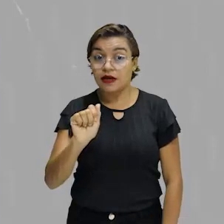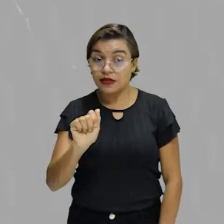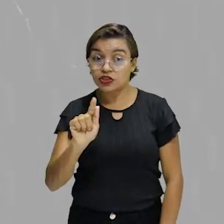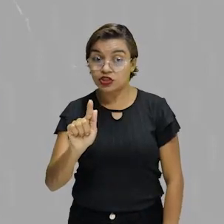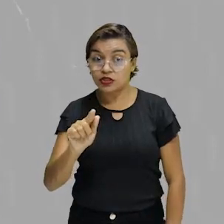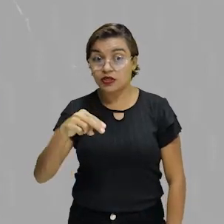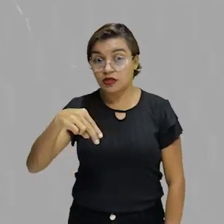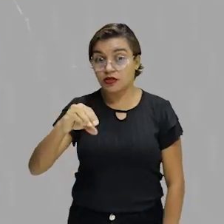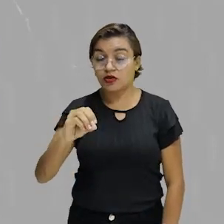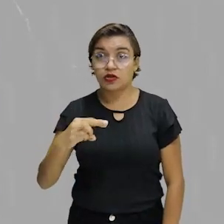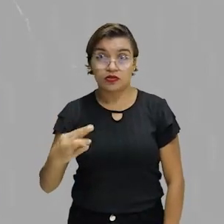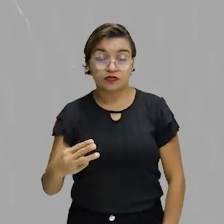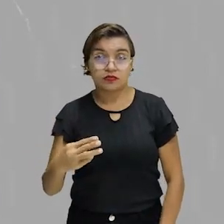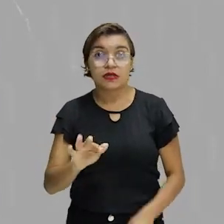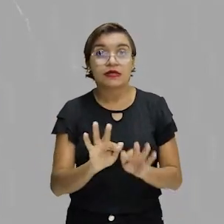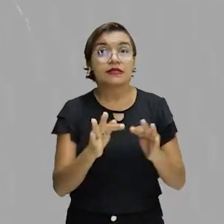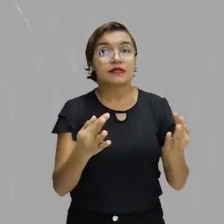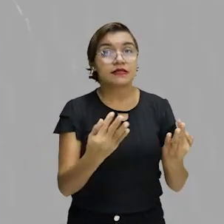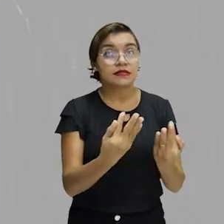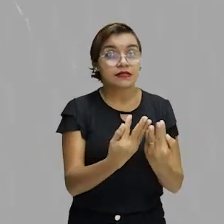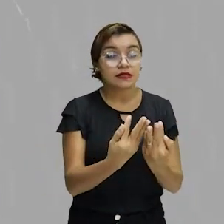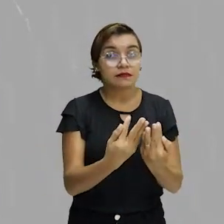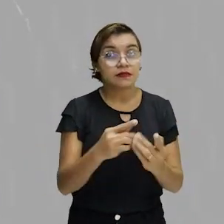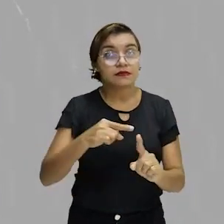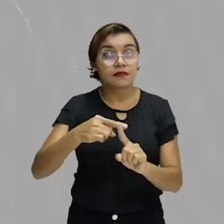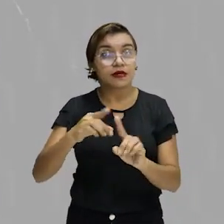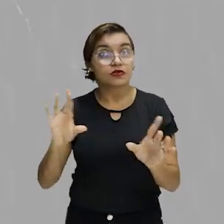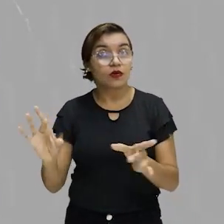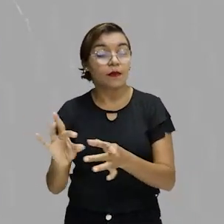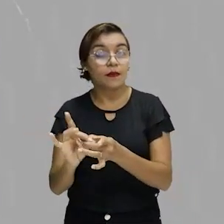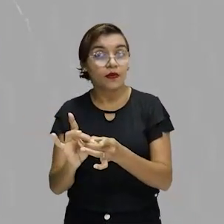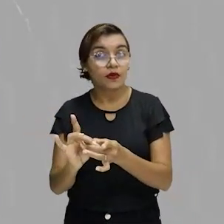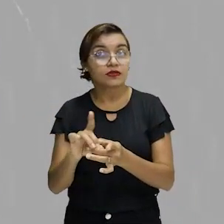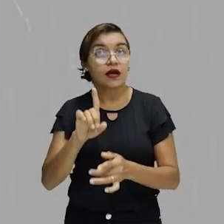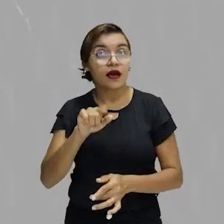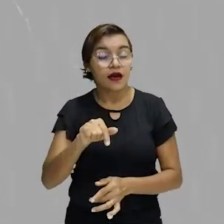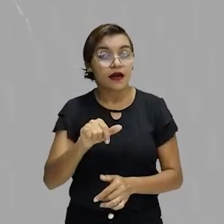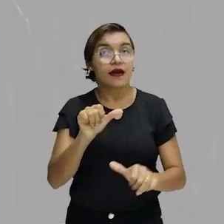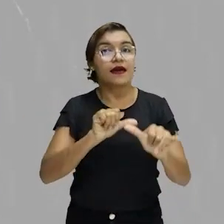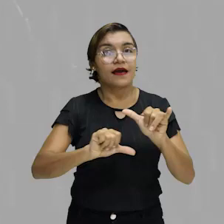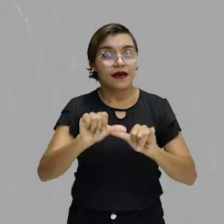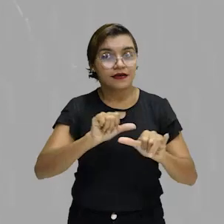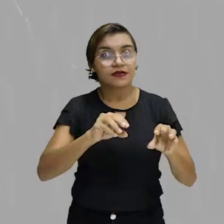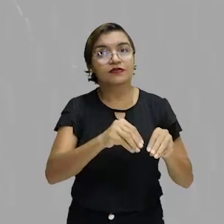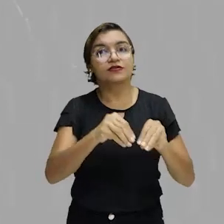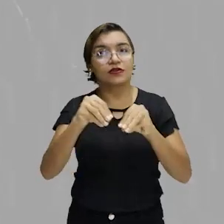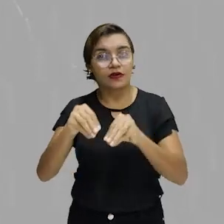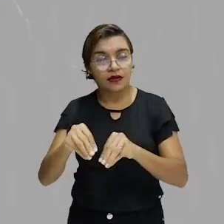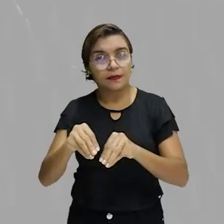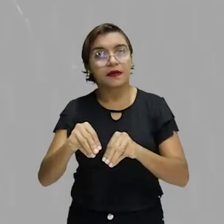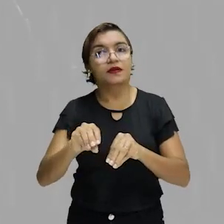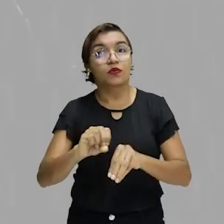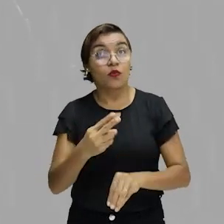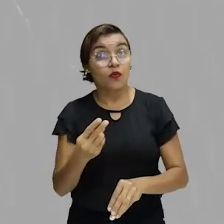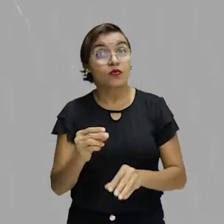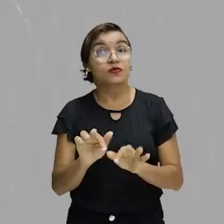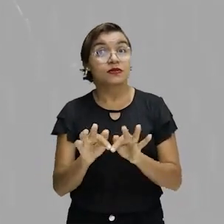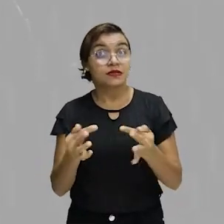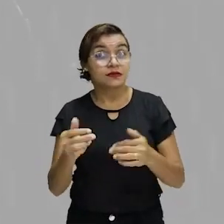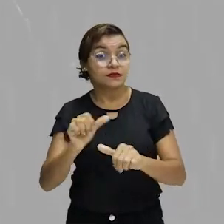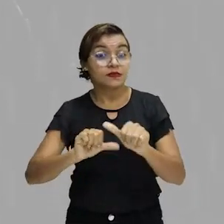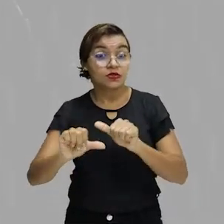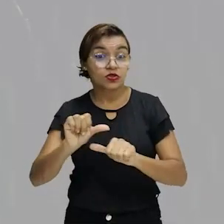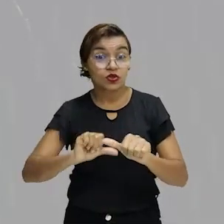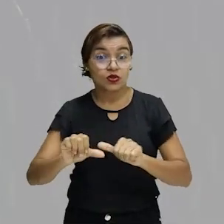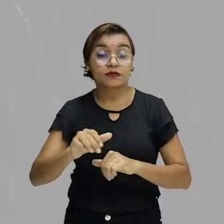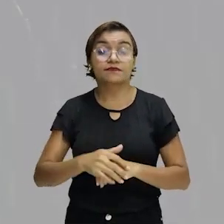com composta reação de deslocamento ou reação de simples troca Beleza então a primeira é uma